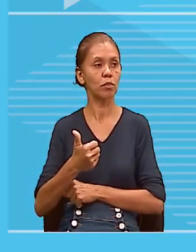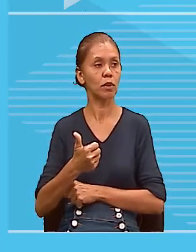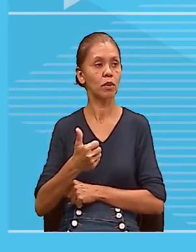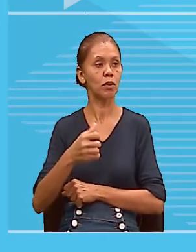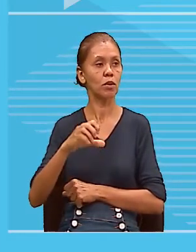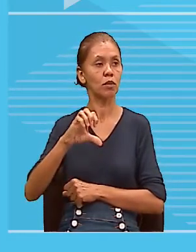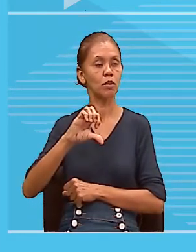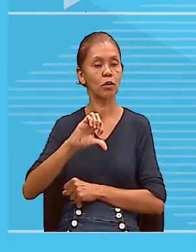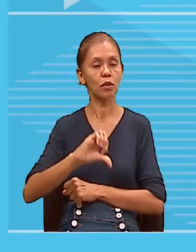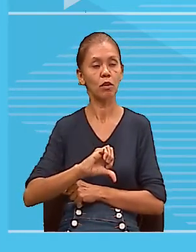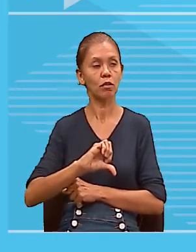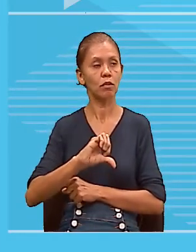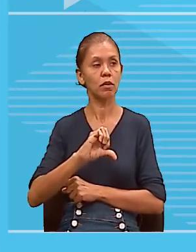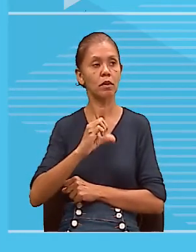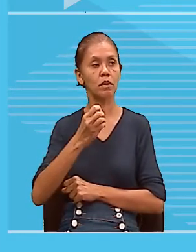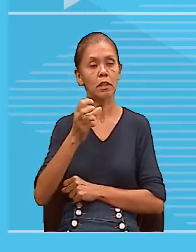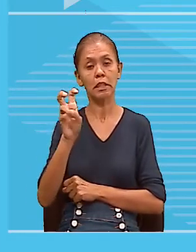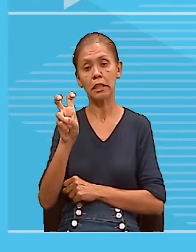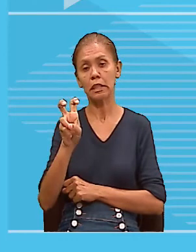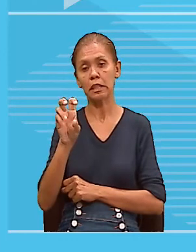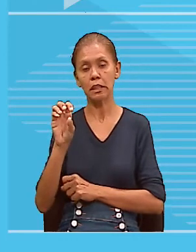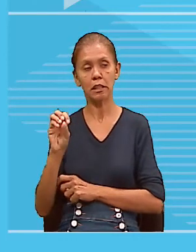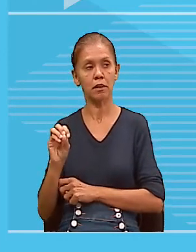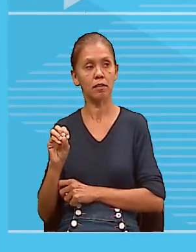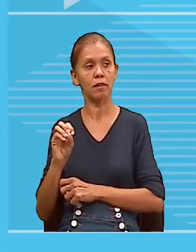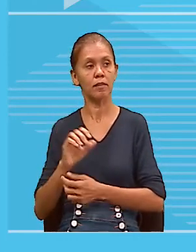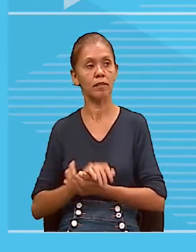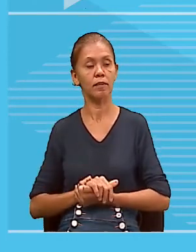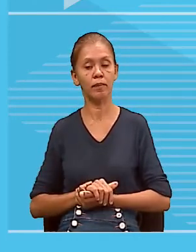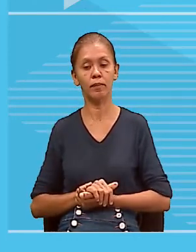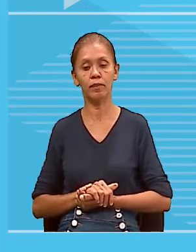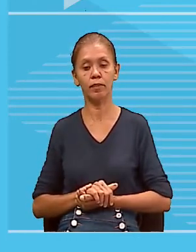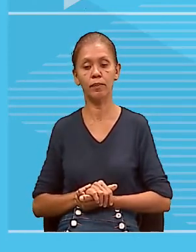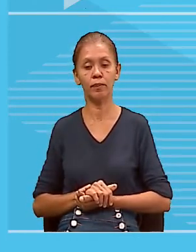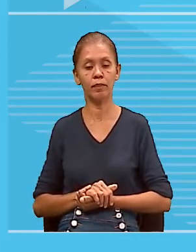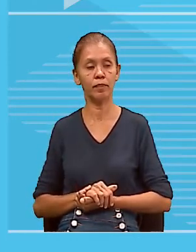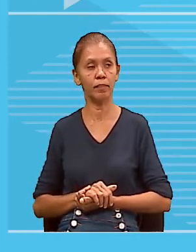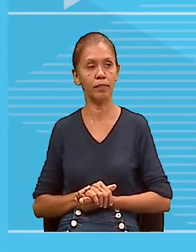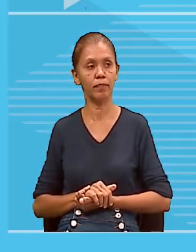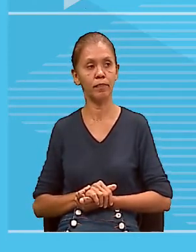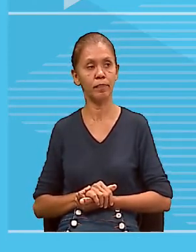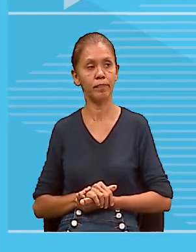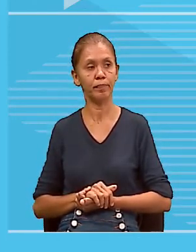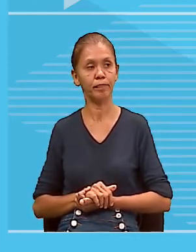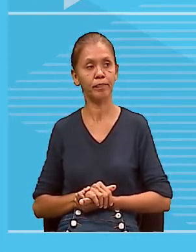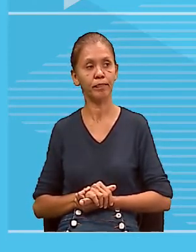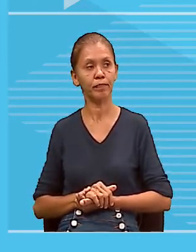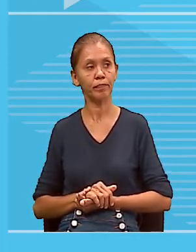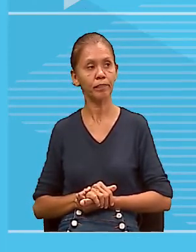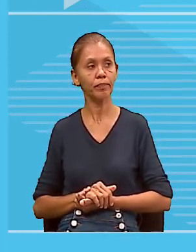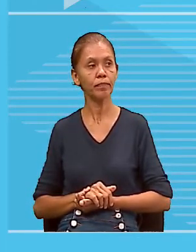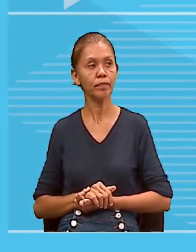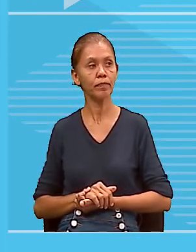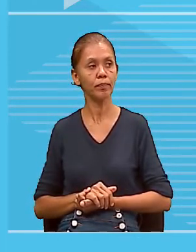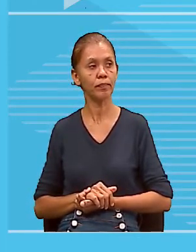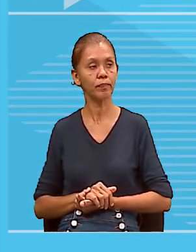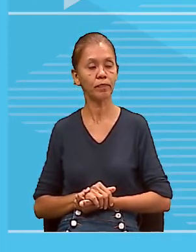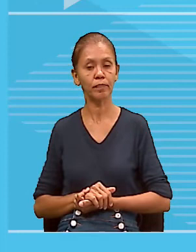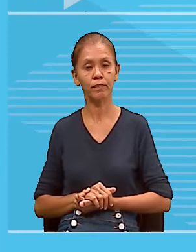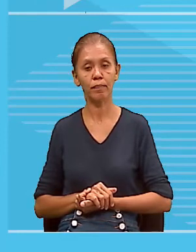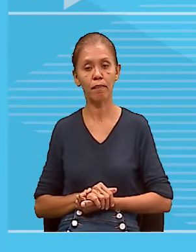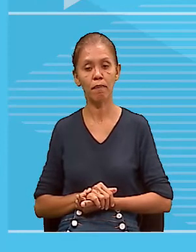de 1950 o Dodô e Osmar né famosos a fubica transformada